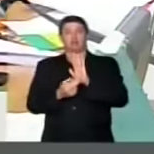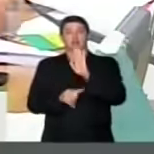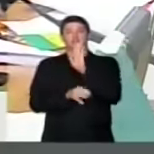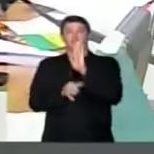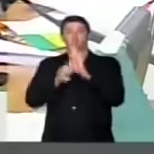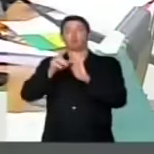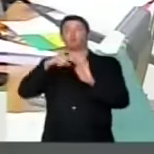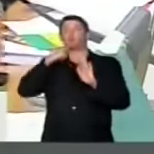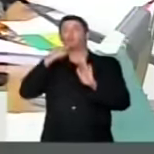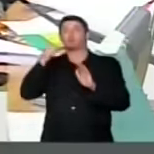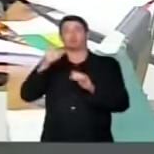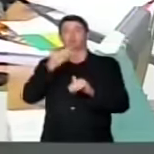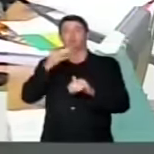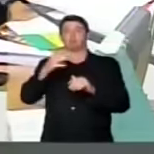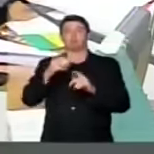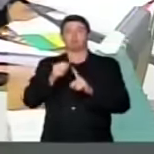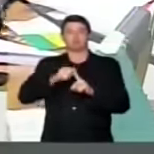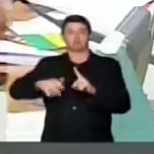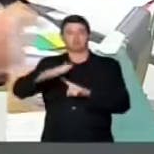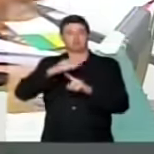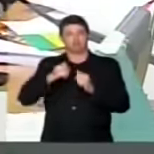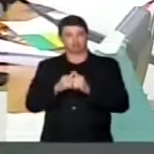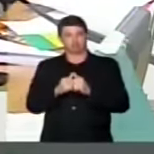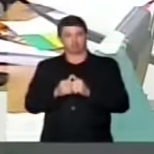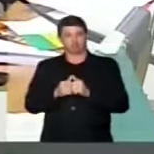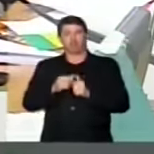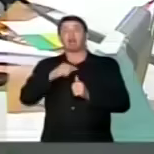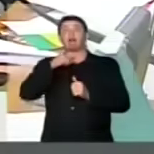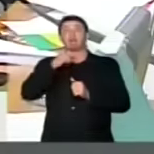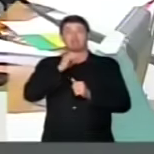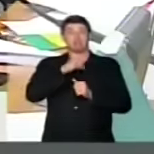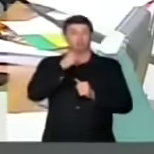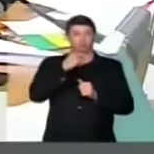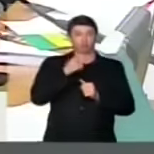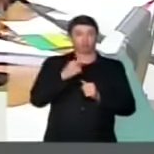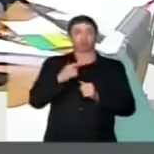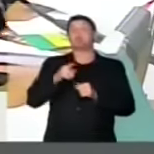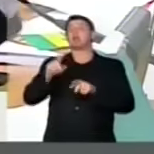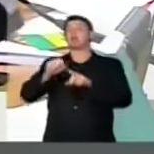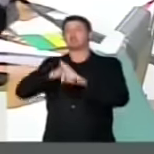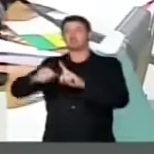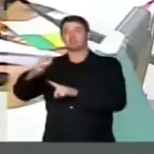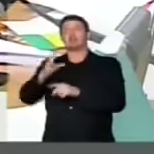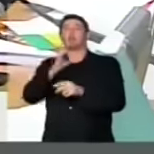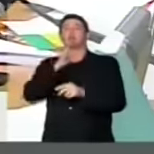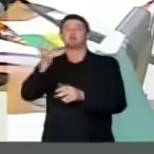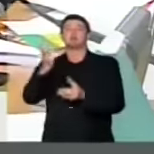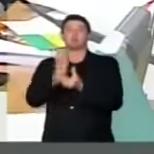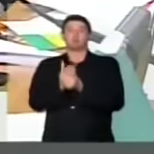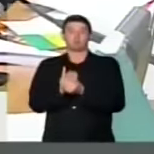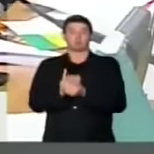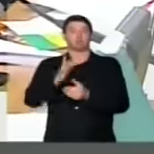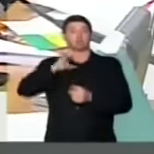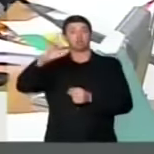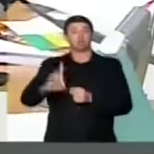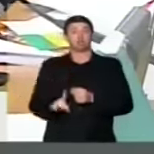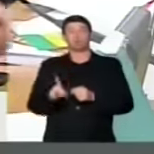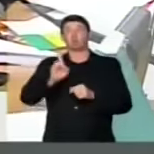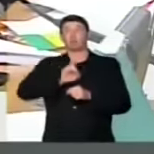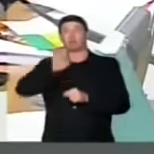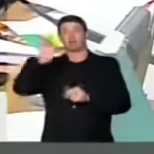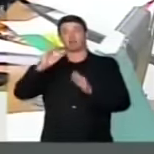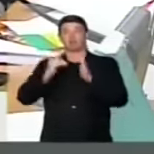indúbio pro società. Na dúvida, a sociedade quer conhecer o processo e tem o direito de conhecê-lo no Senado